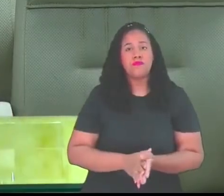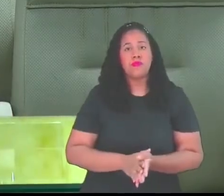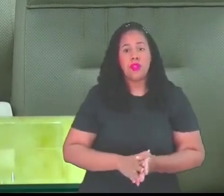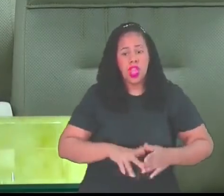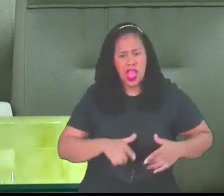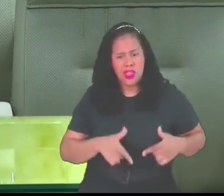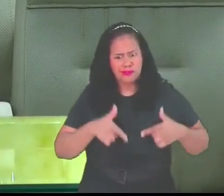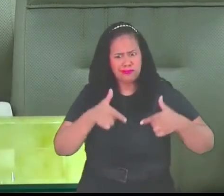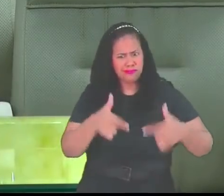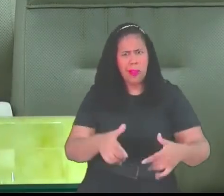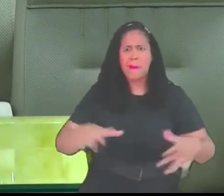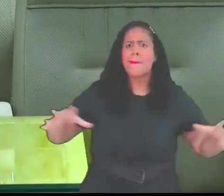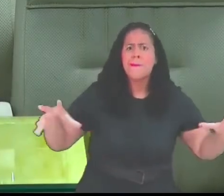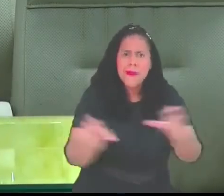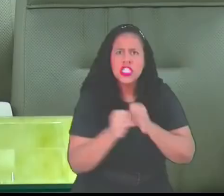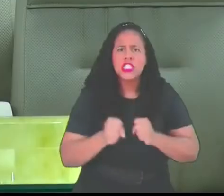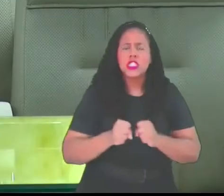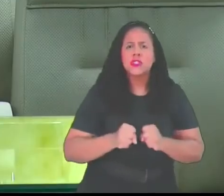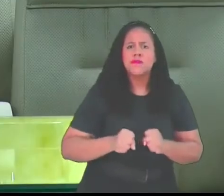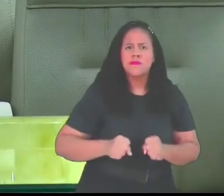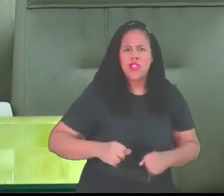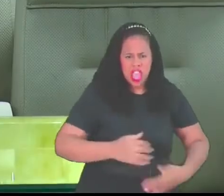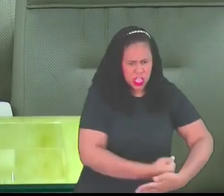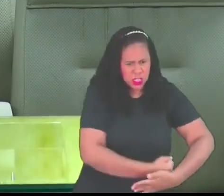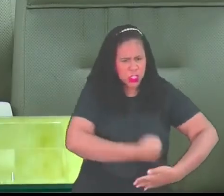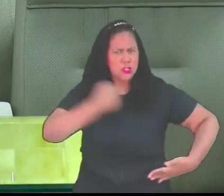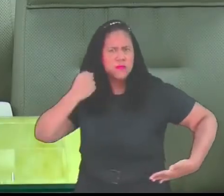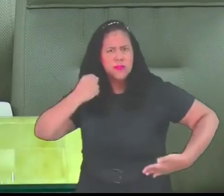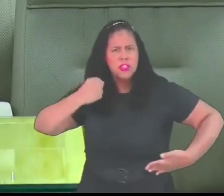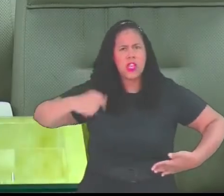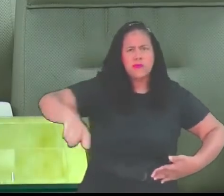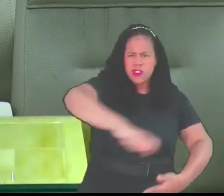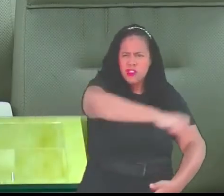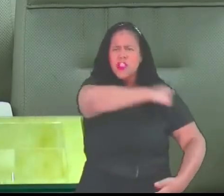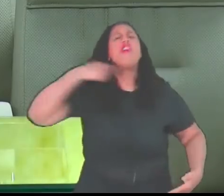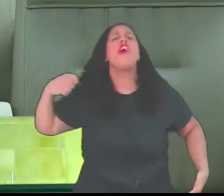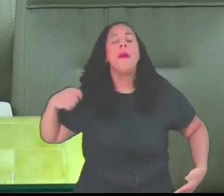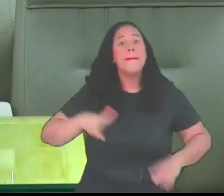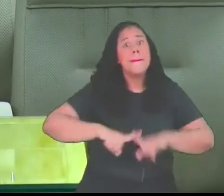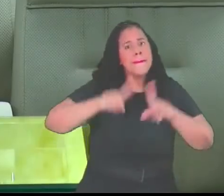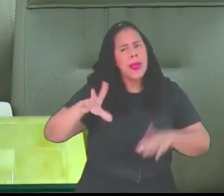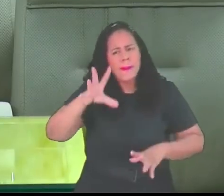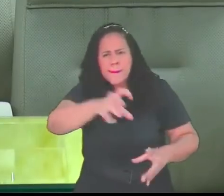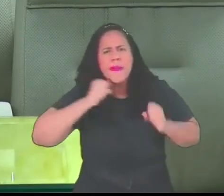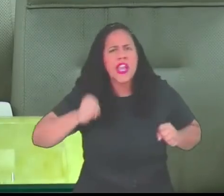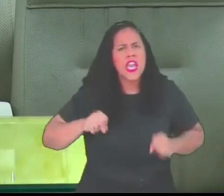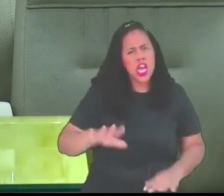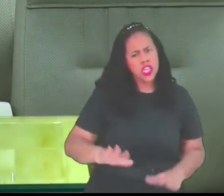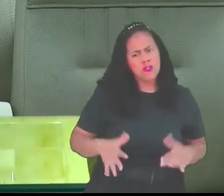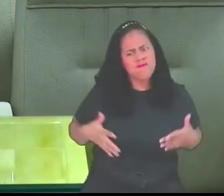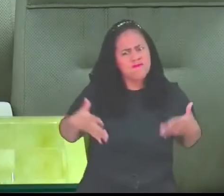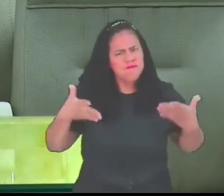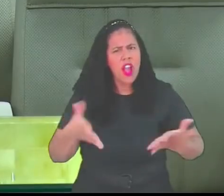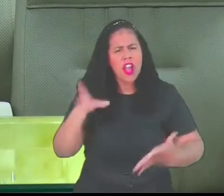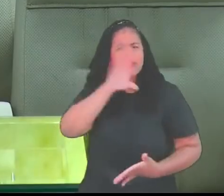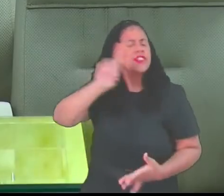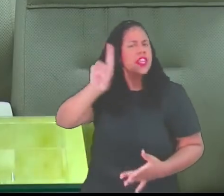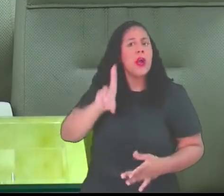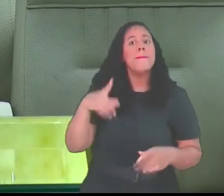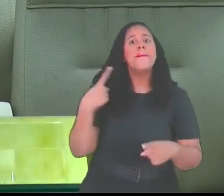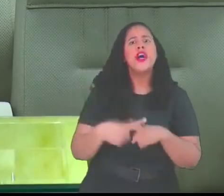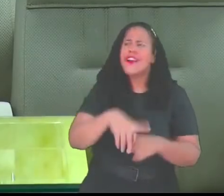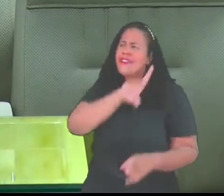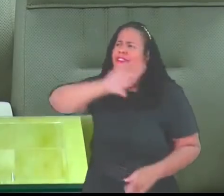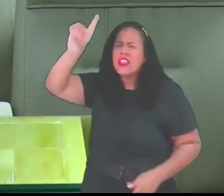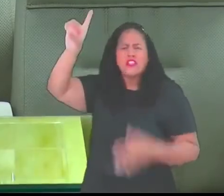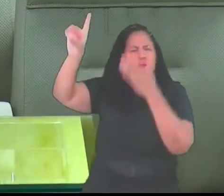escapar do laço, a espada pega na cabeça, mas pega. Não afronte a Deus, que Deus é Deus